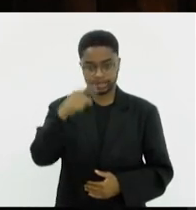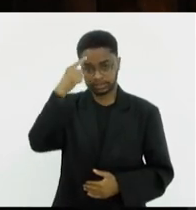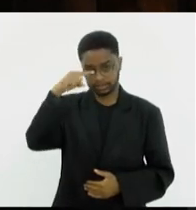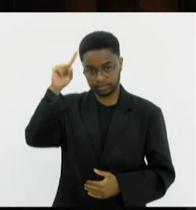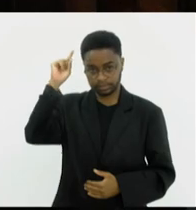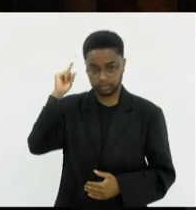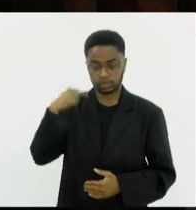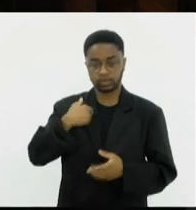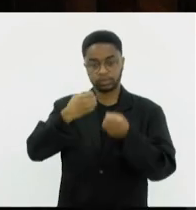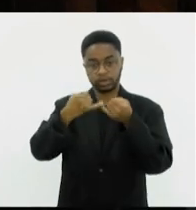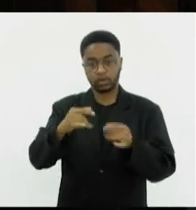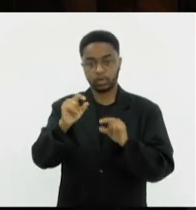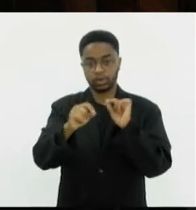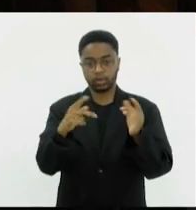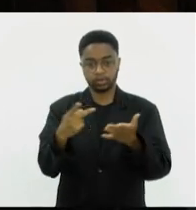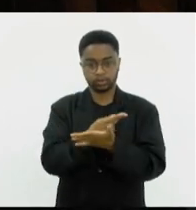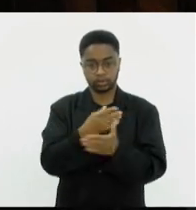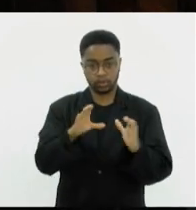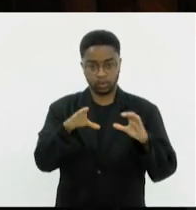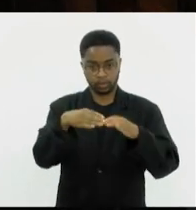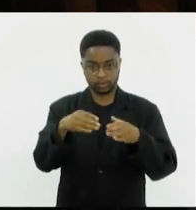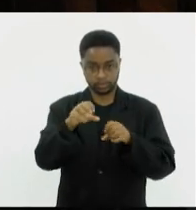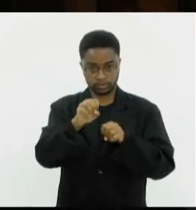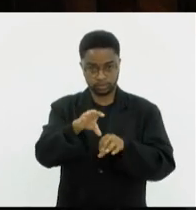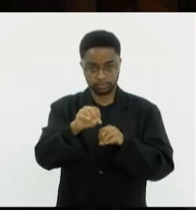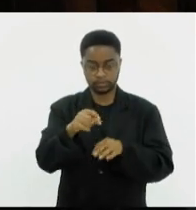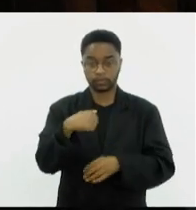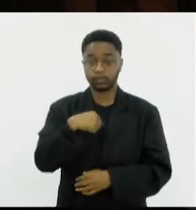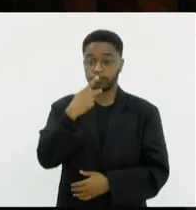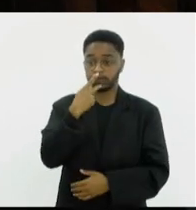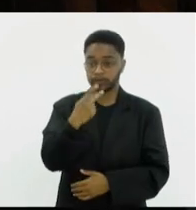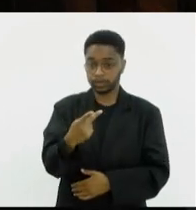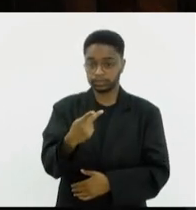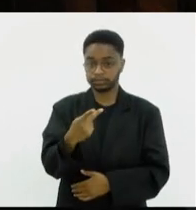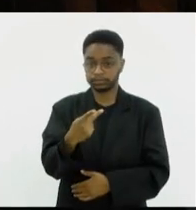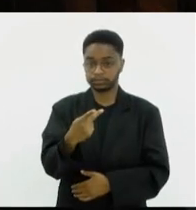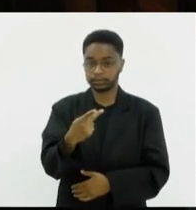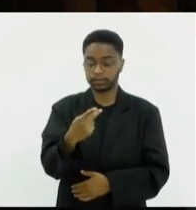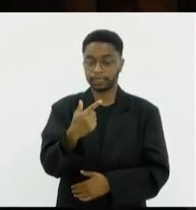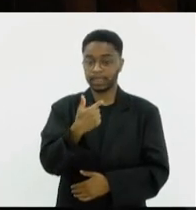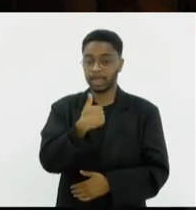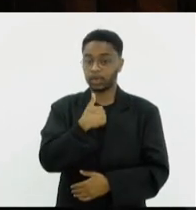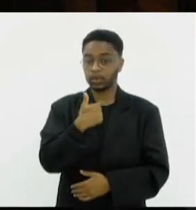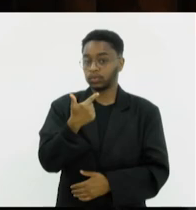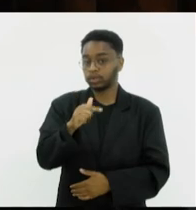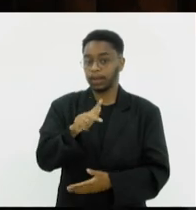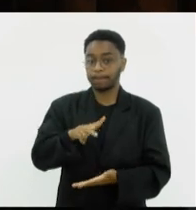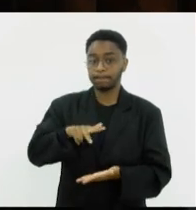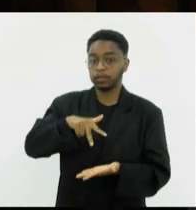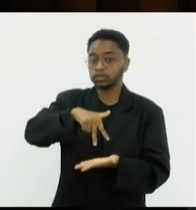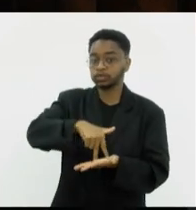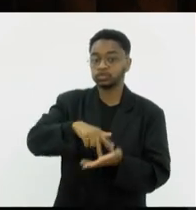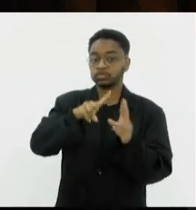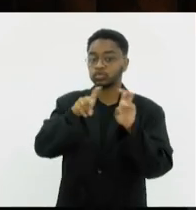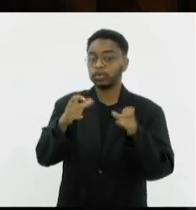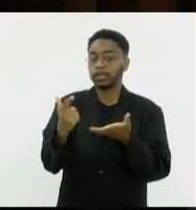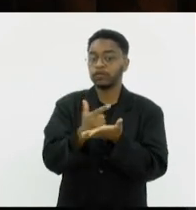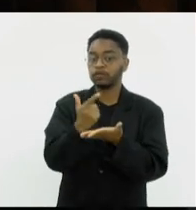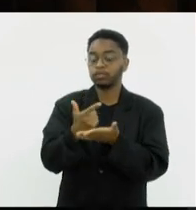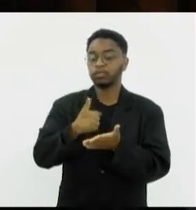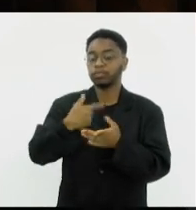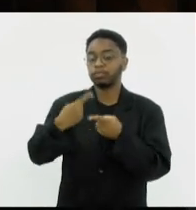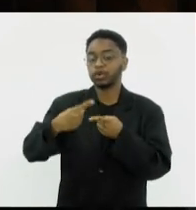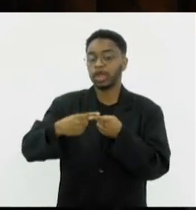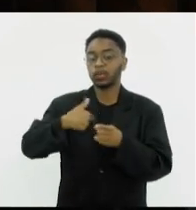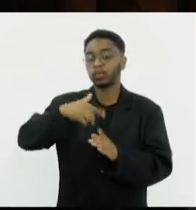referi ao que aconteceu na Comissão de Educação, dizendo que eu não me posicionei quanto ao mérito, porque eu nunca li o livro.